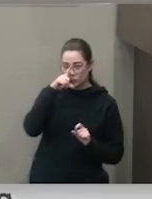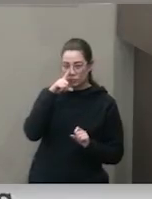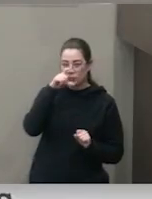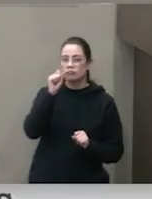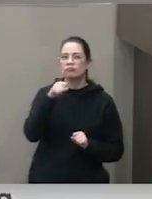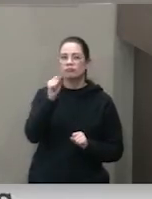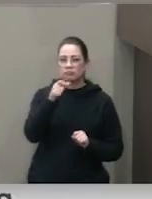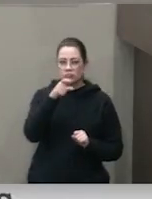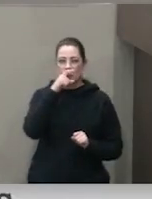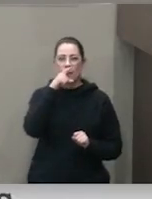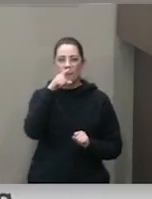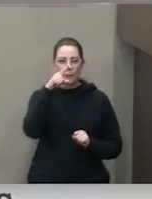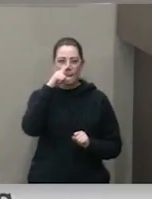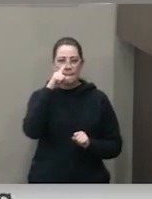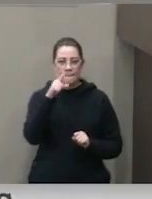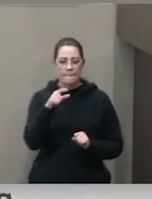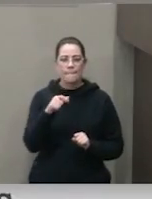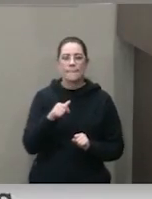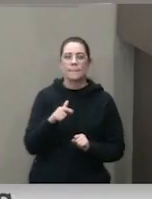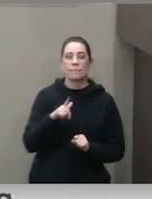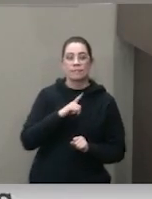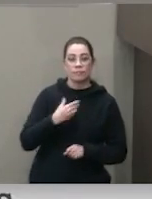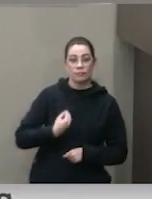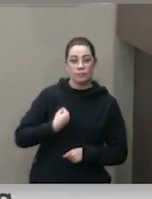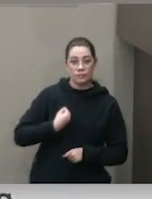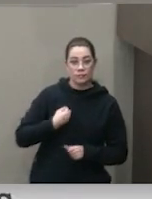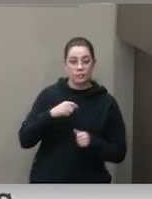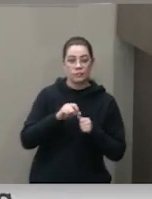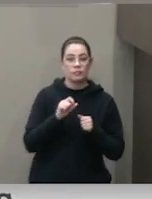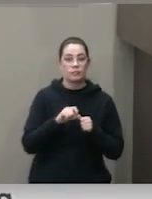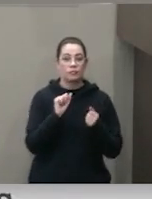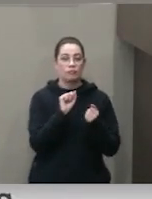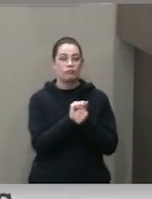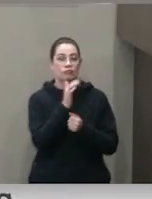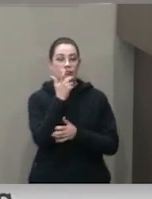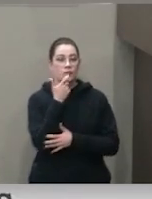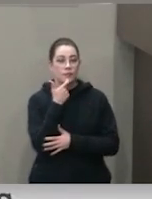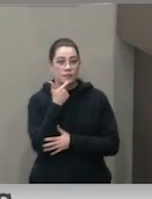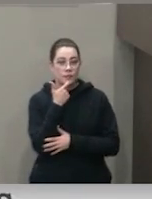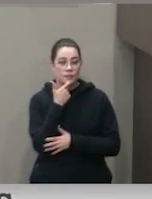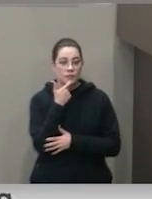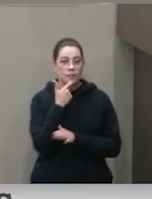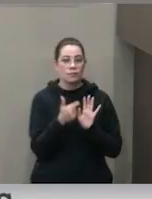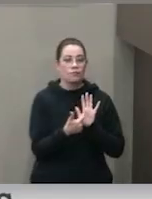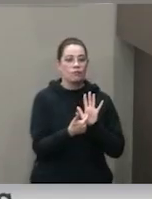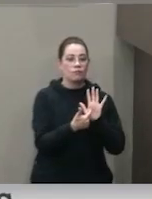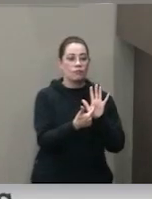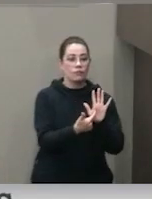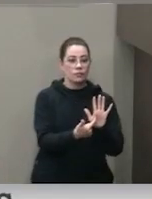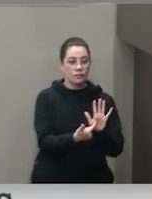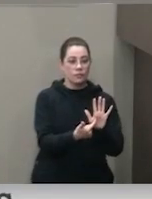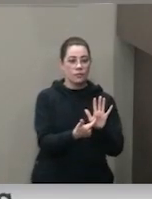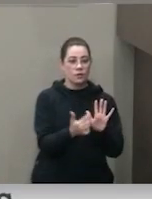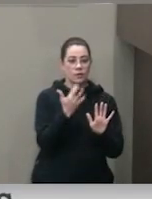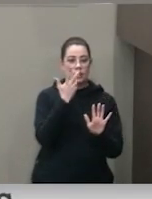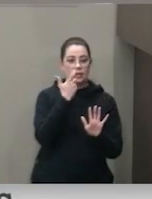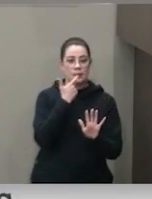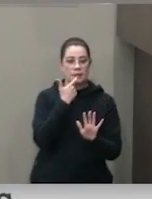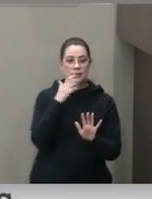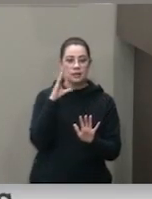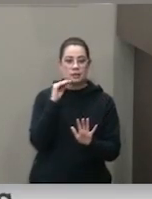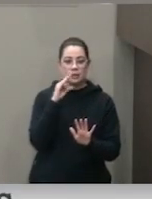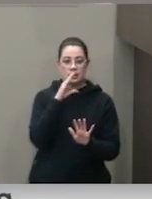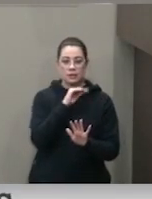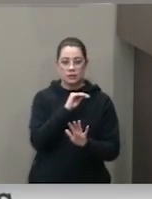o que os pais e as mães fazem com as crianças. Expõem as crianças e adolescentes nas